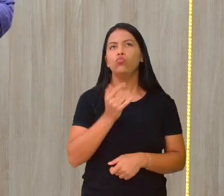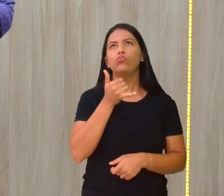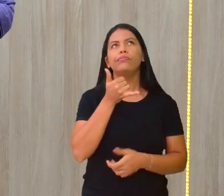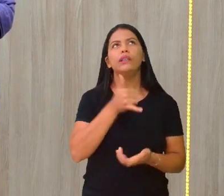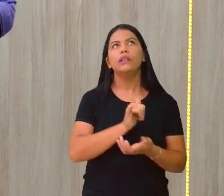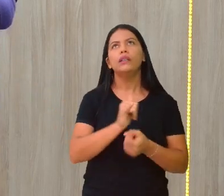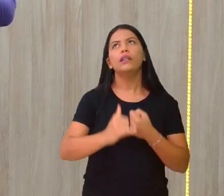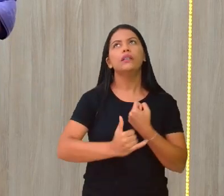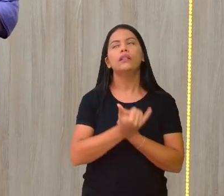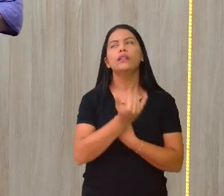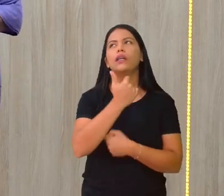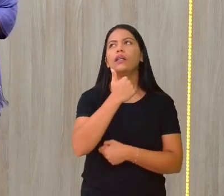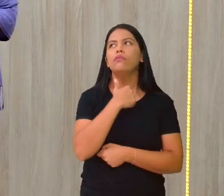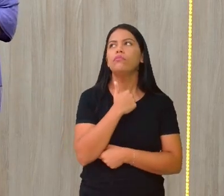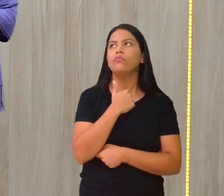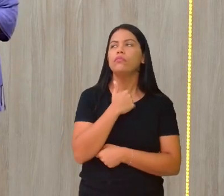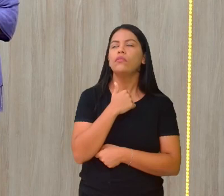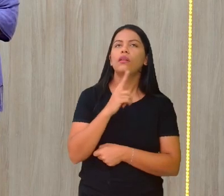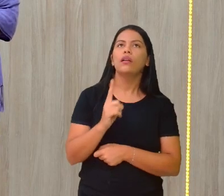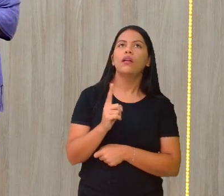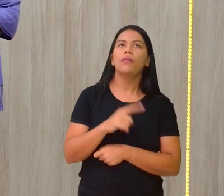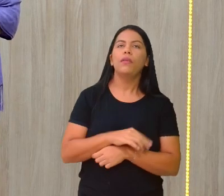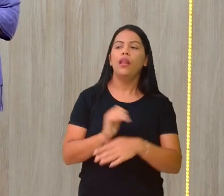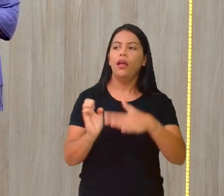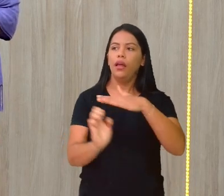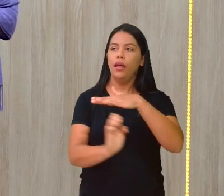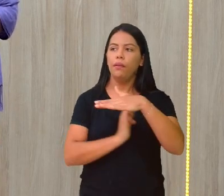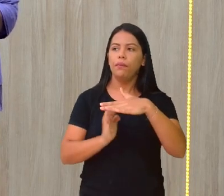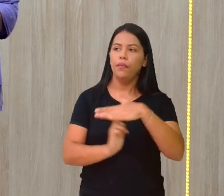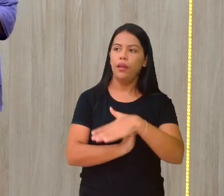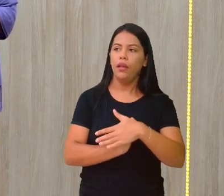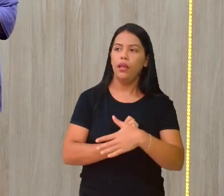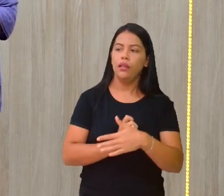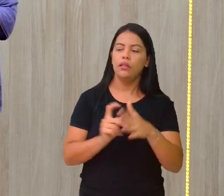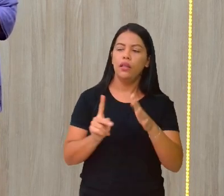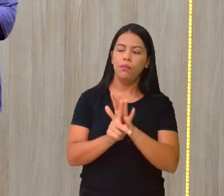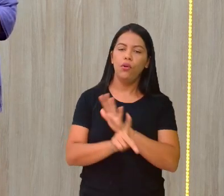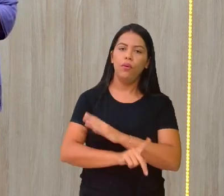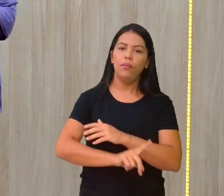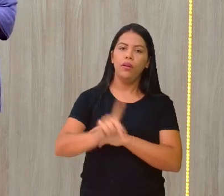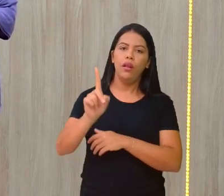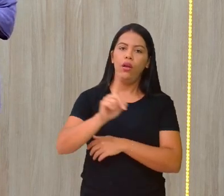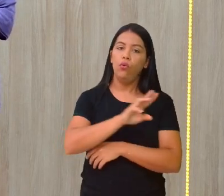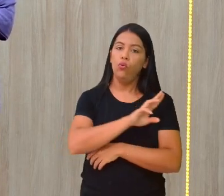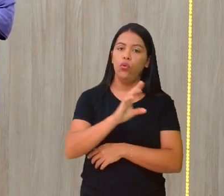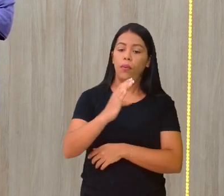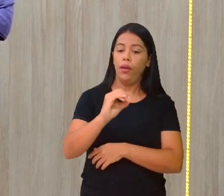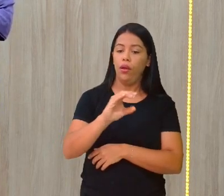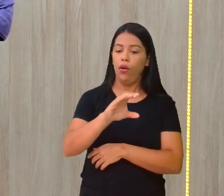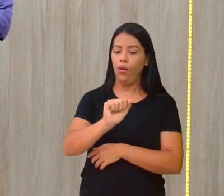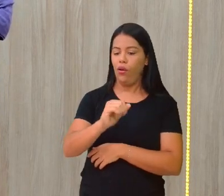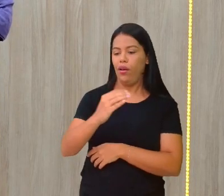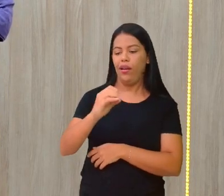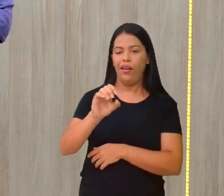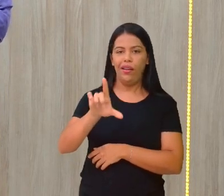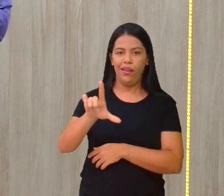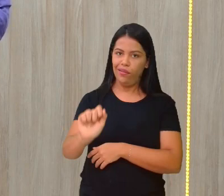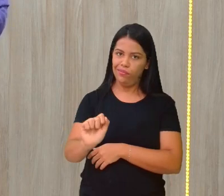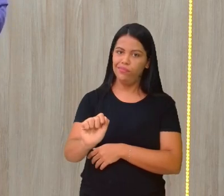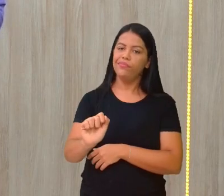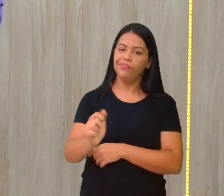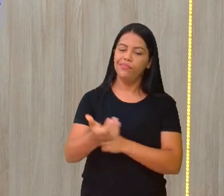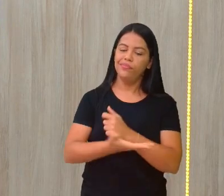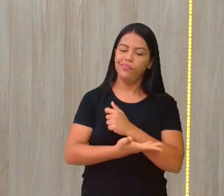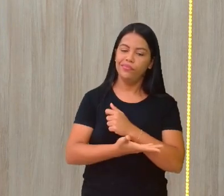enganada, pela empresa, uma empresa chamada Coca-Cola. E